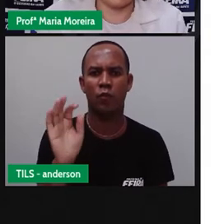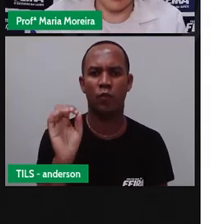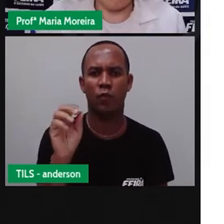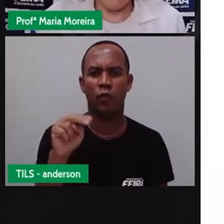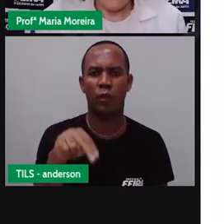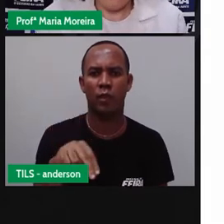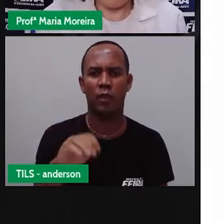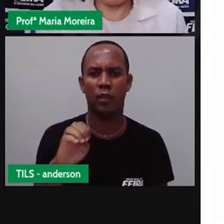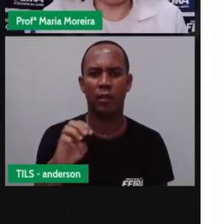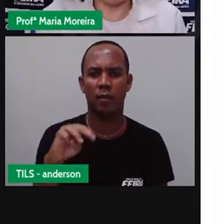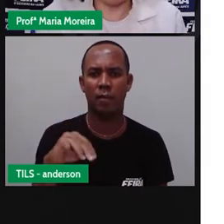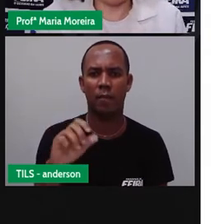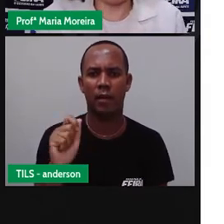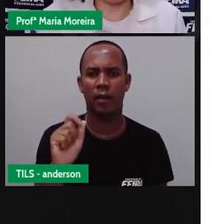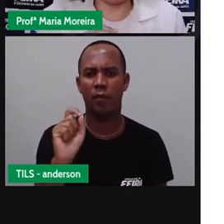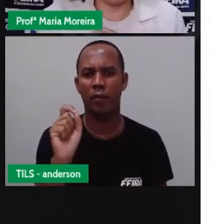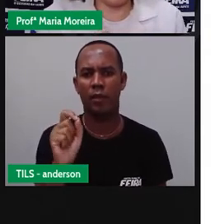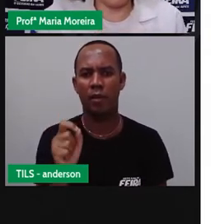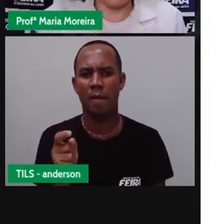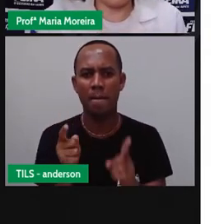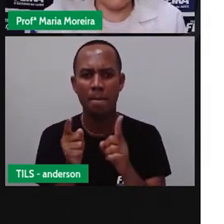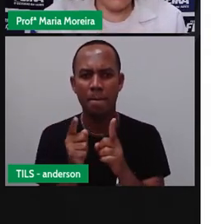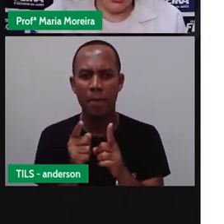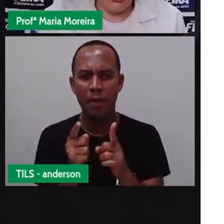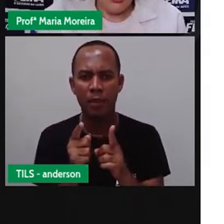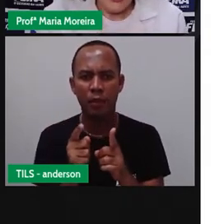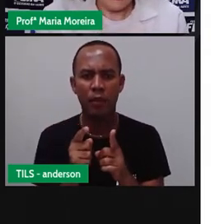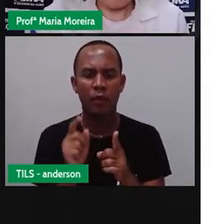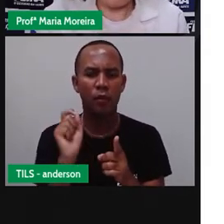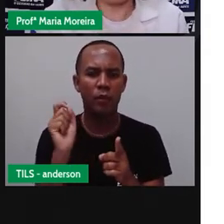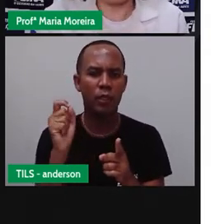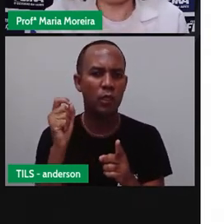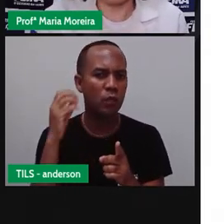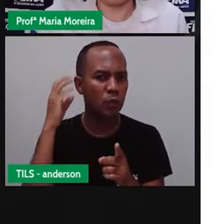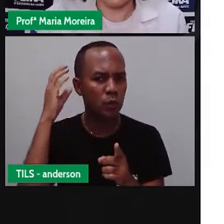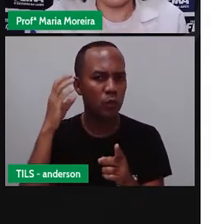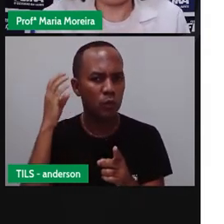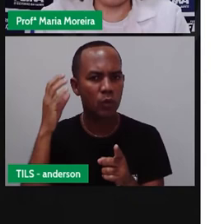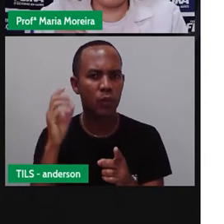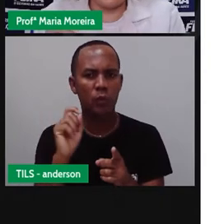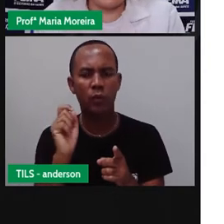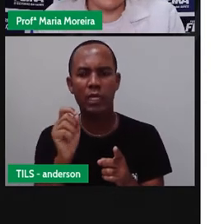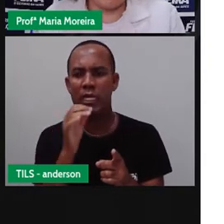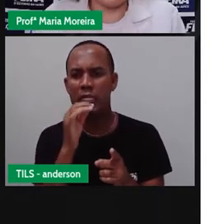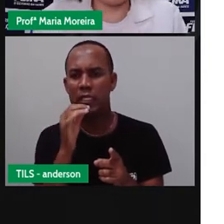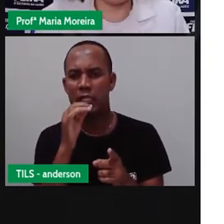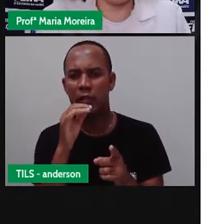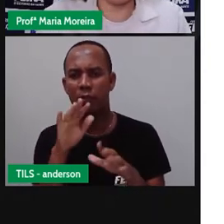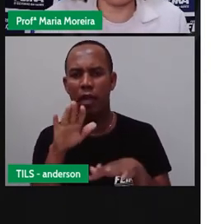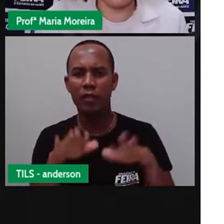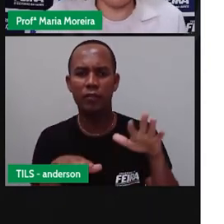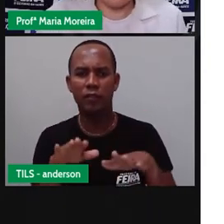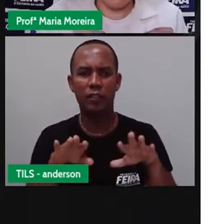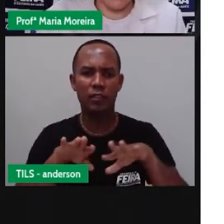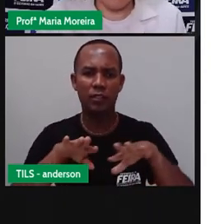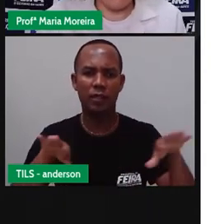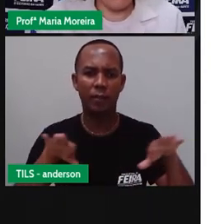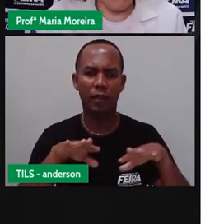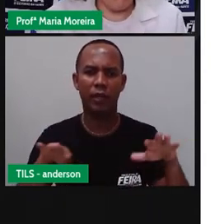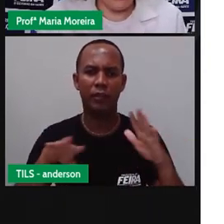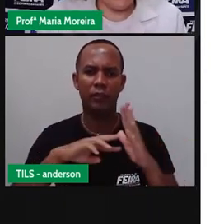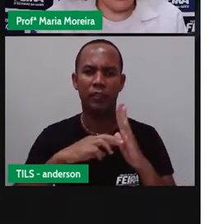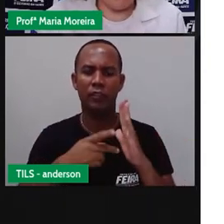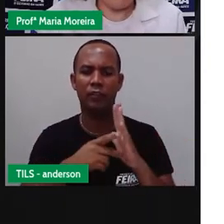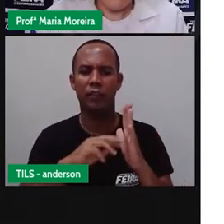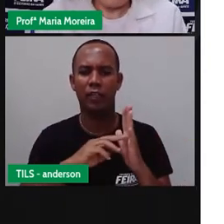como você sabe é o menor elemento sonoro capaz de fazer o quê já estão entre o significado das